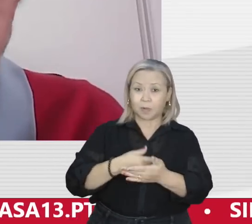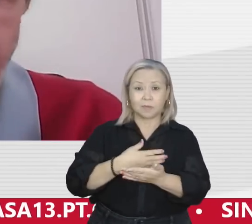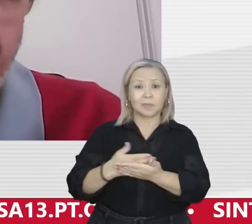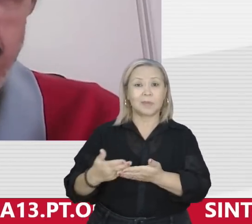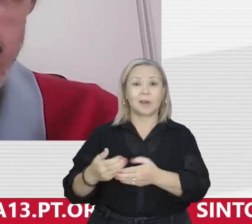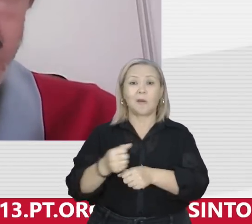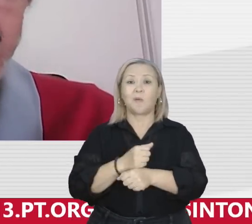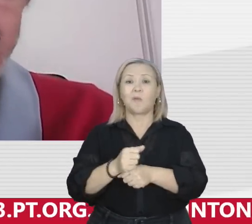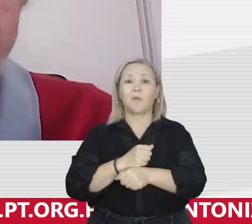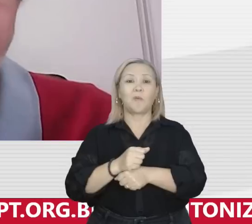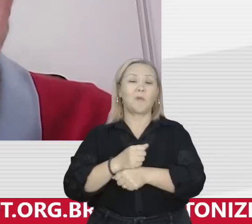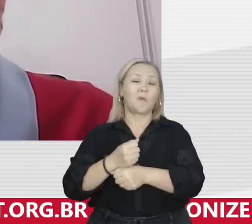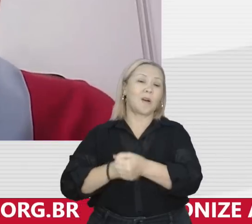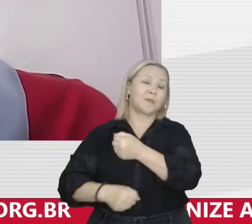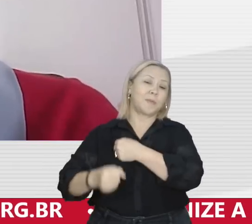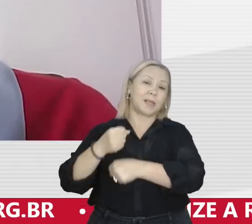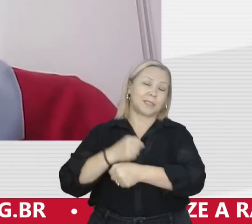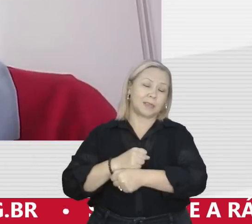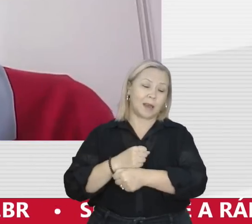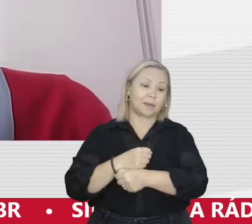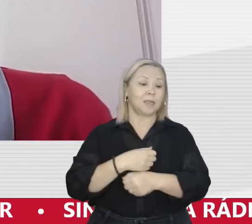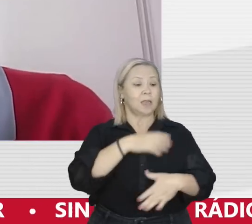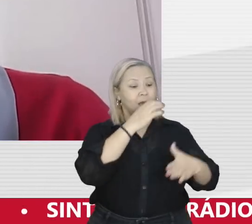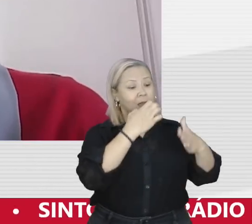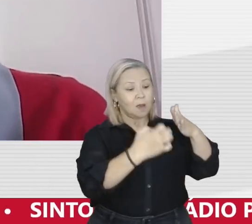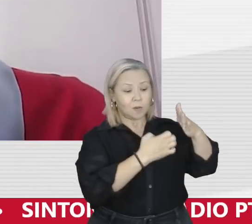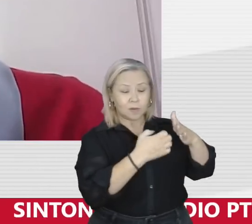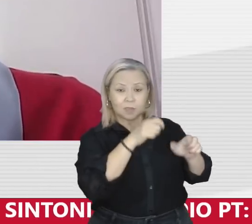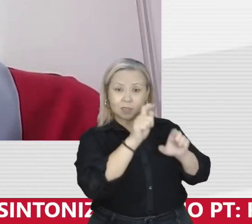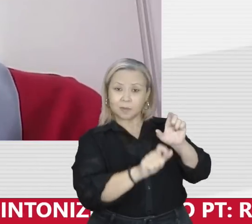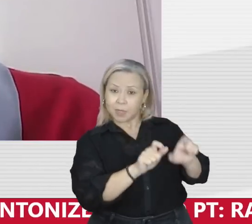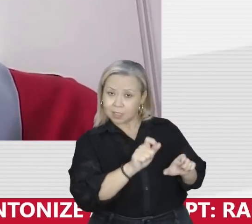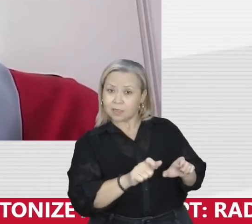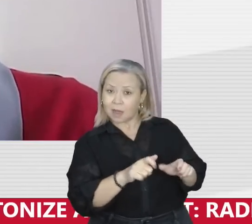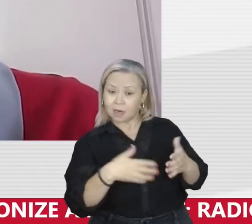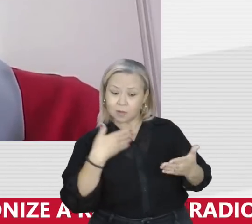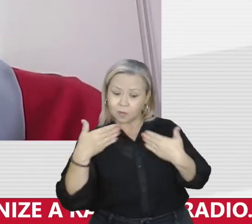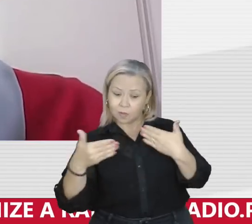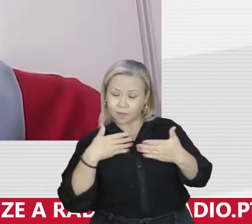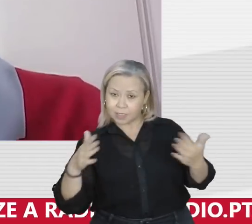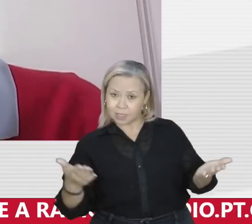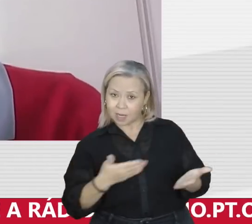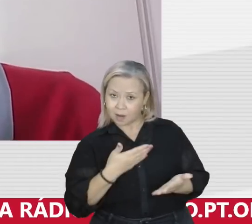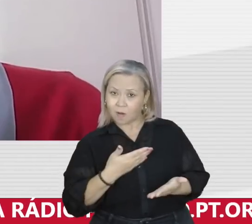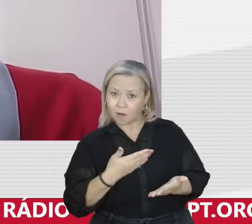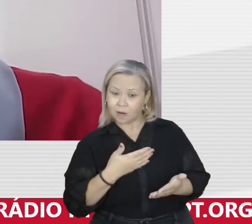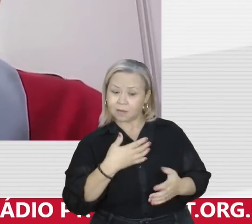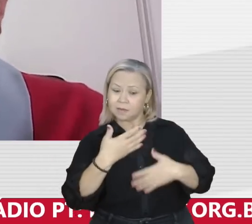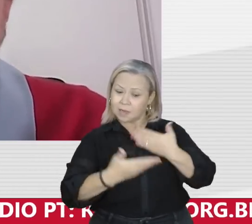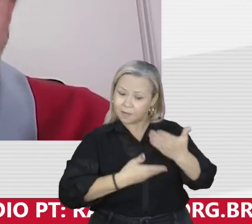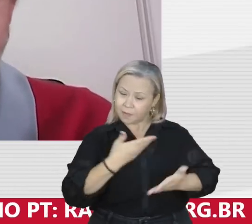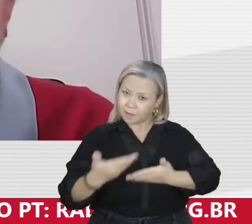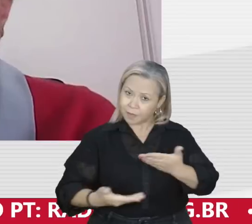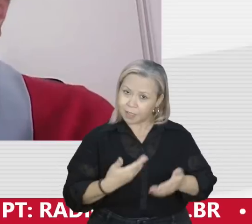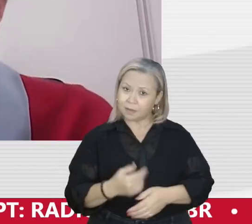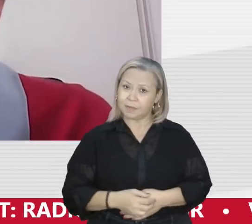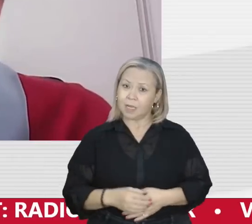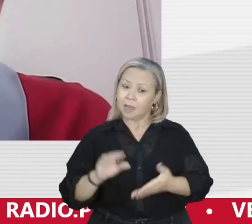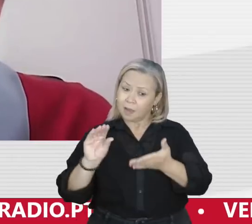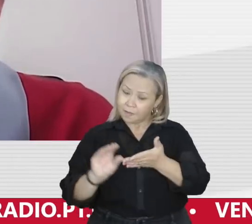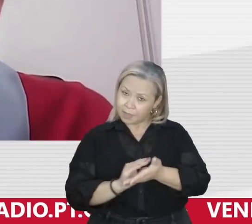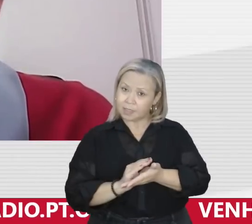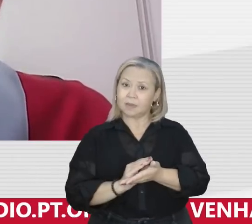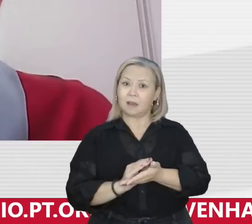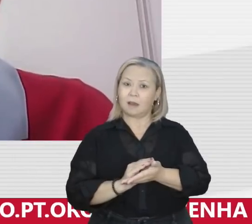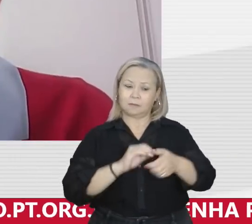em que os mesmos que conversam sobre isso agora estavam envolvidos, financiaram os atos do 7 de setembro do ano passado, por